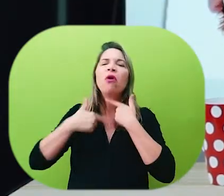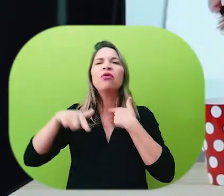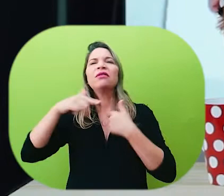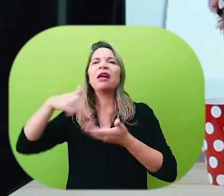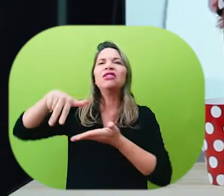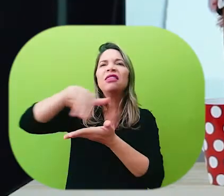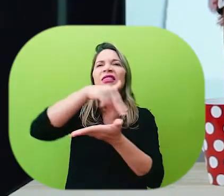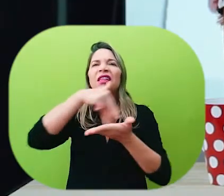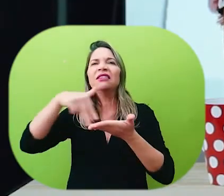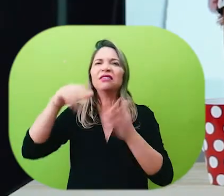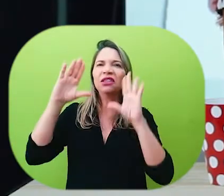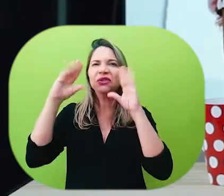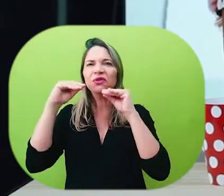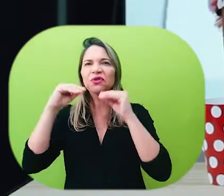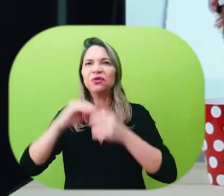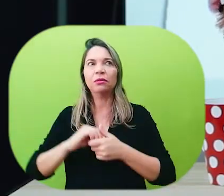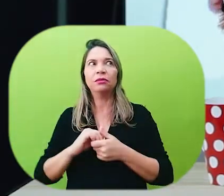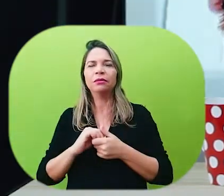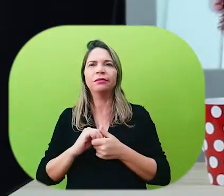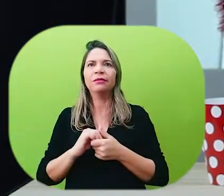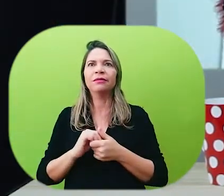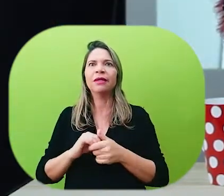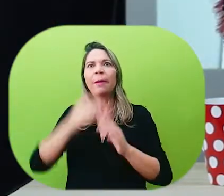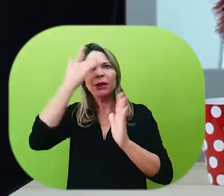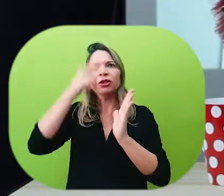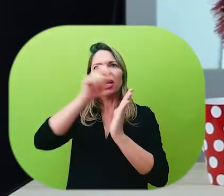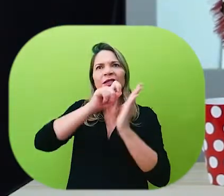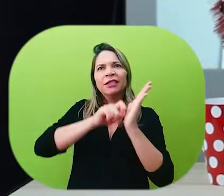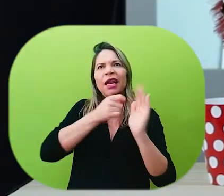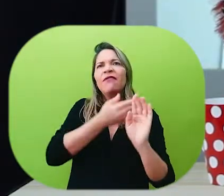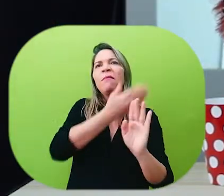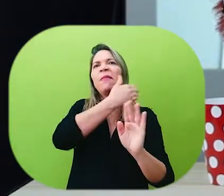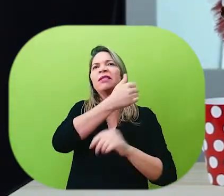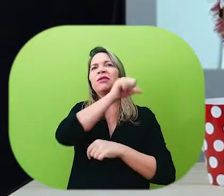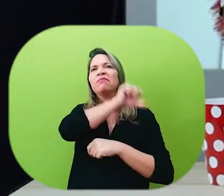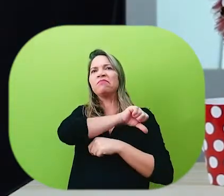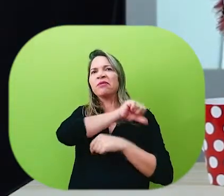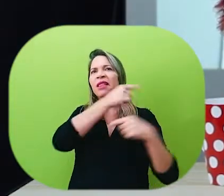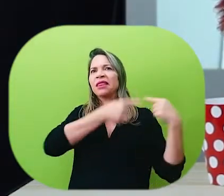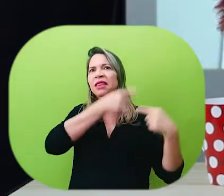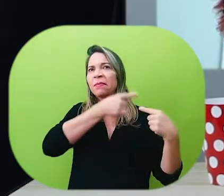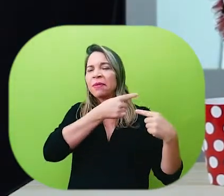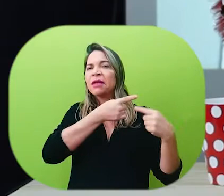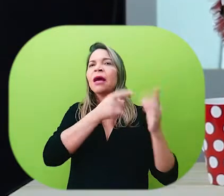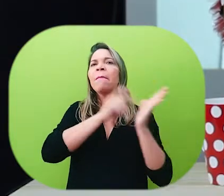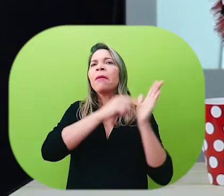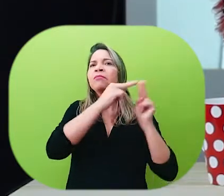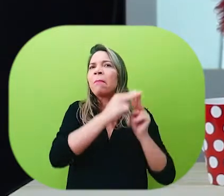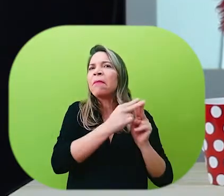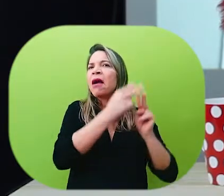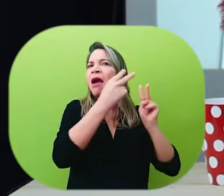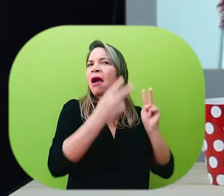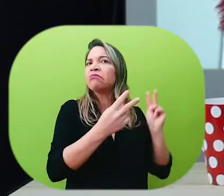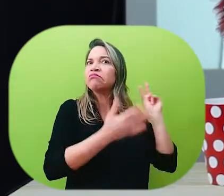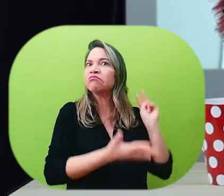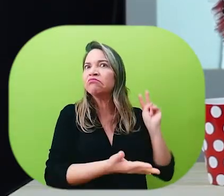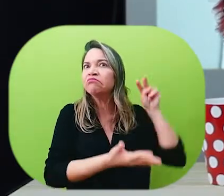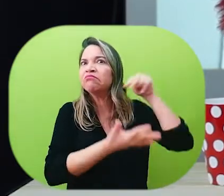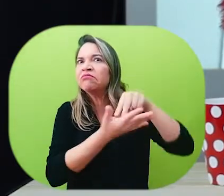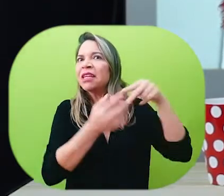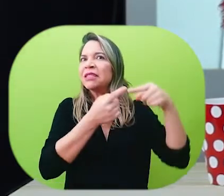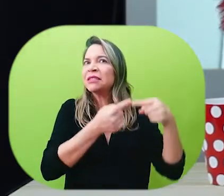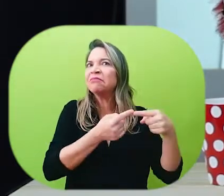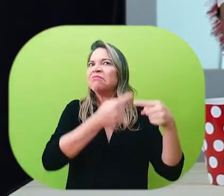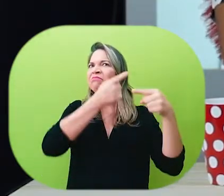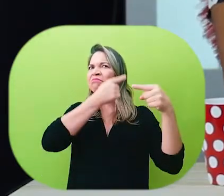mas tenta se adaptar dançando no escuro. Escritor aventureiro debate a crise do passado, aperta tempos desafiadores e